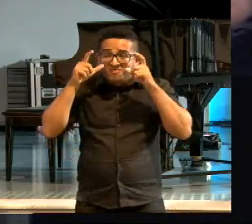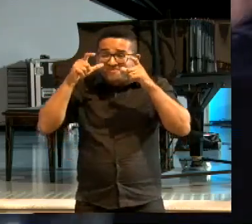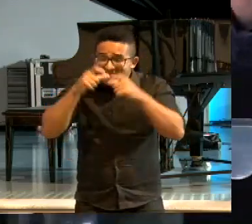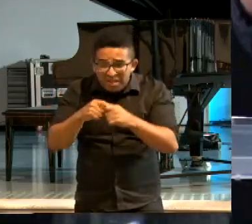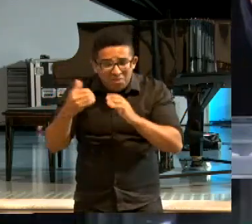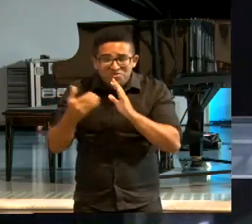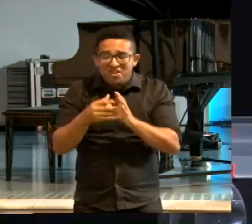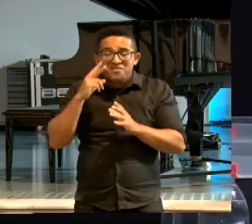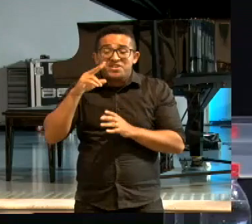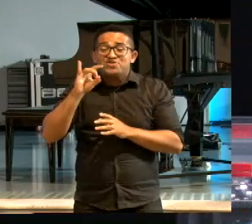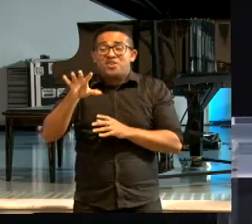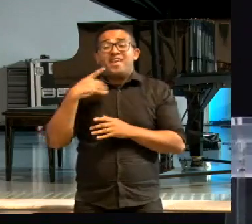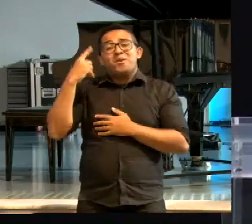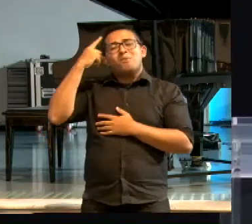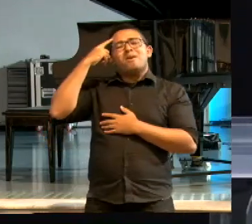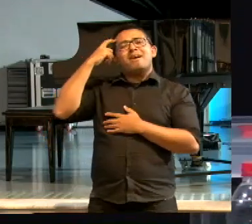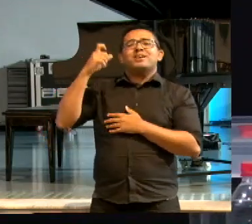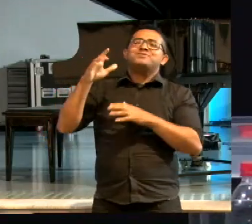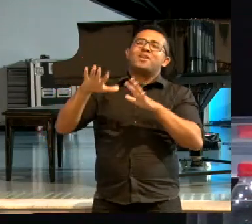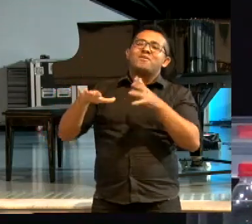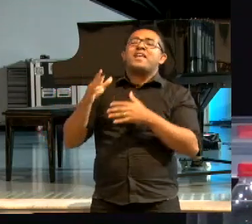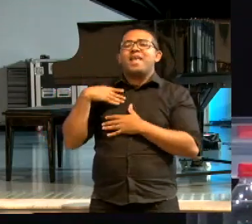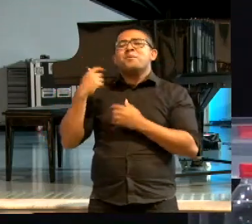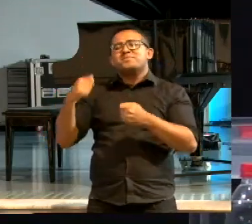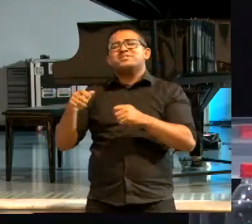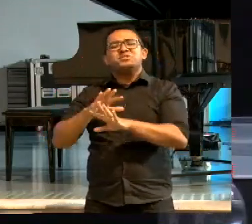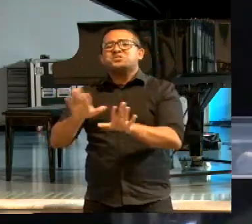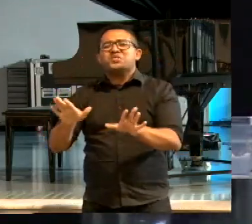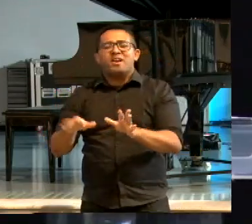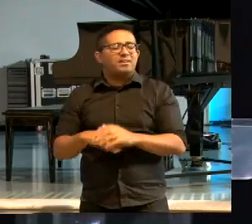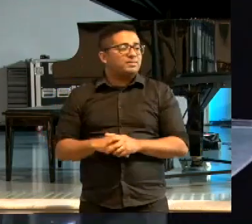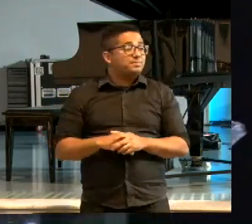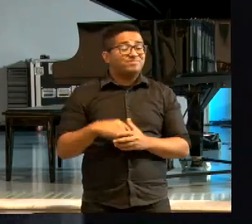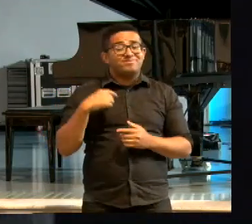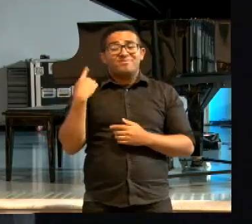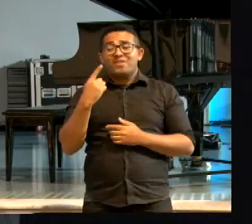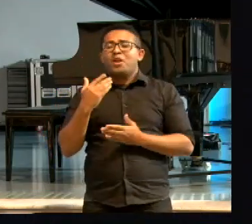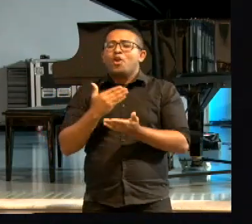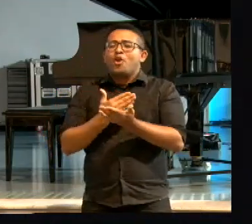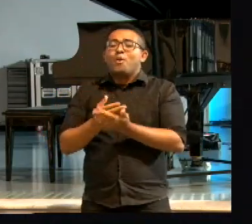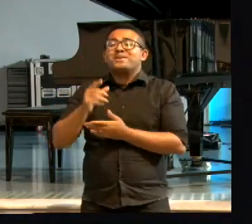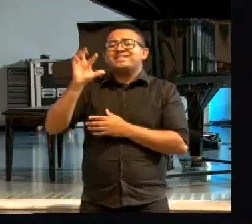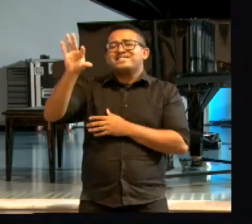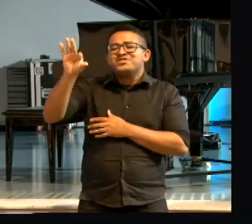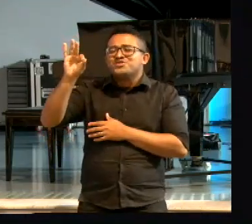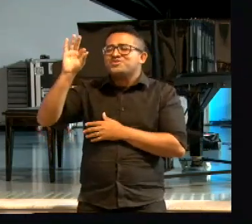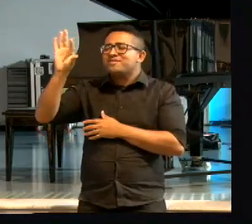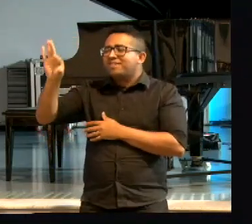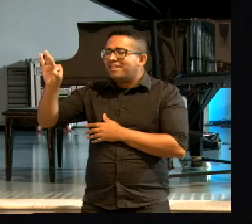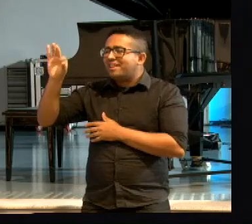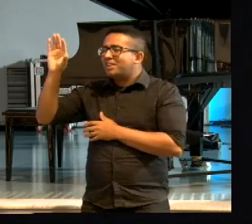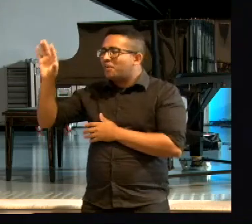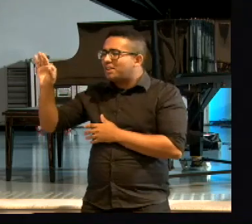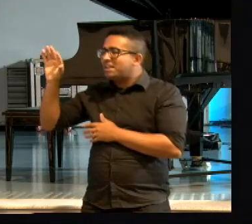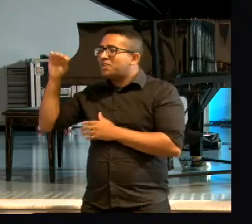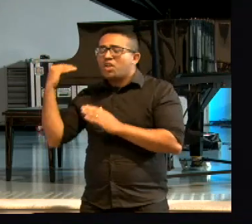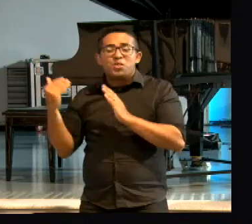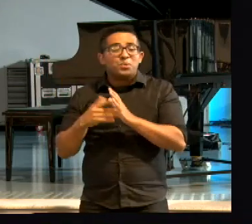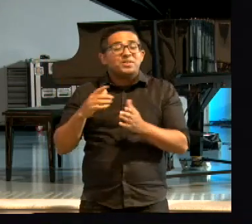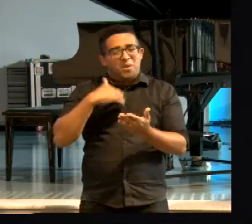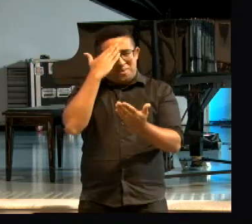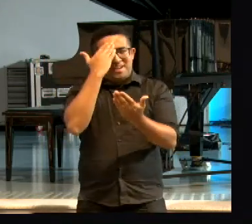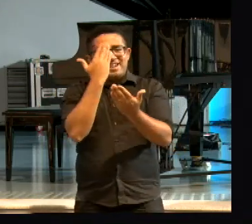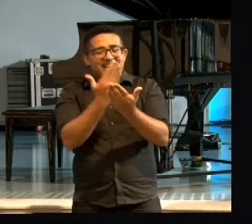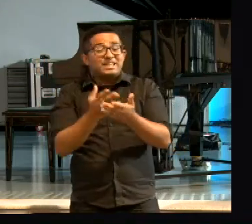focaliza somente aquilo que a gente acha que a gente precisa. E a gente acaba sendo seletivo em relação àquilo que a gente acredita